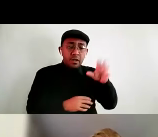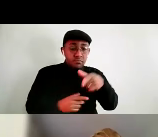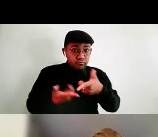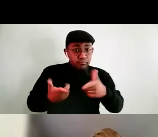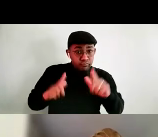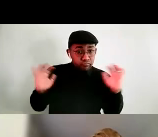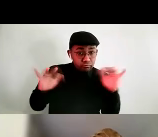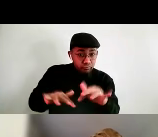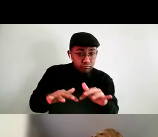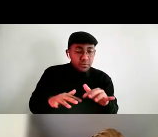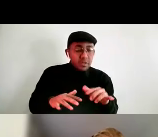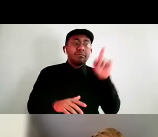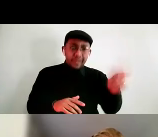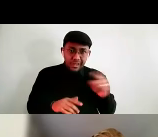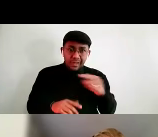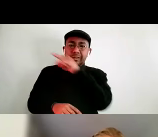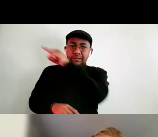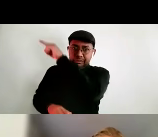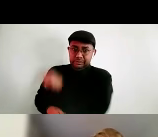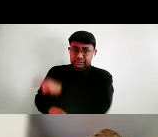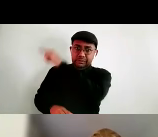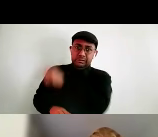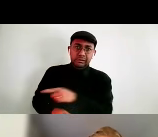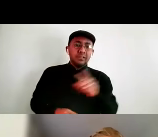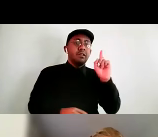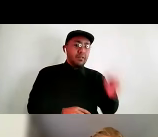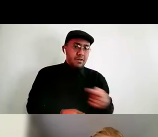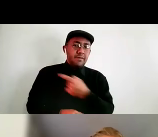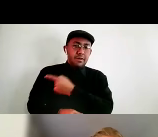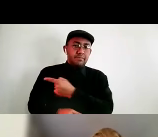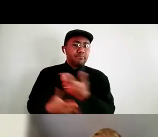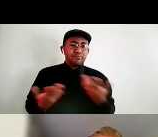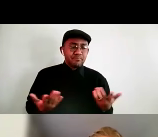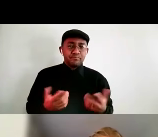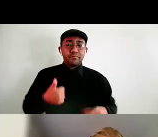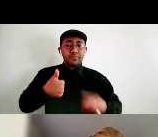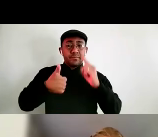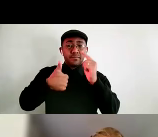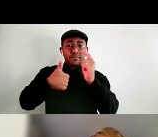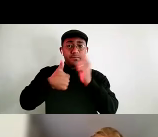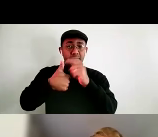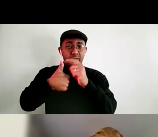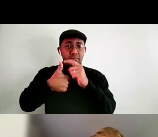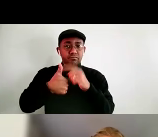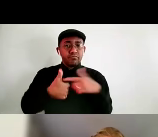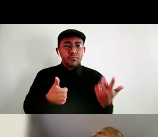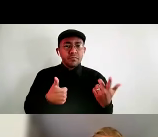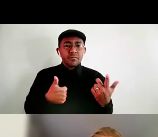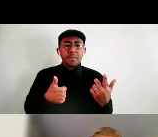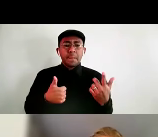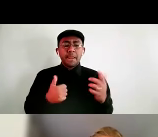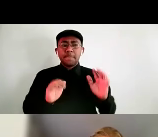em organizar eventos. O primeiro de tudo, que para essas autoridades, elas têm que identificar os recursos que são